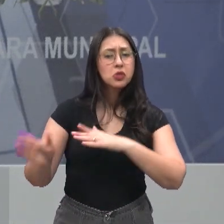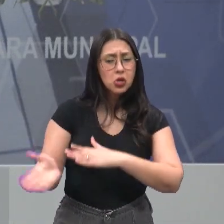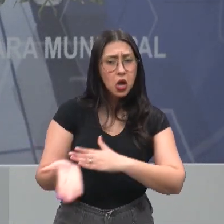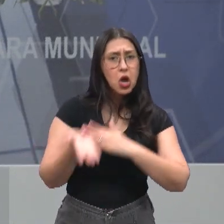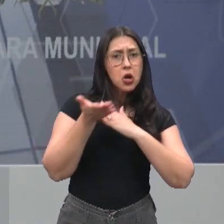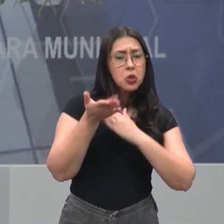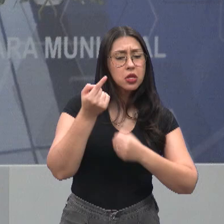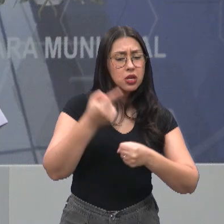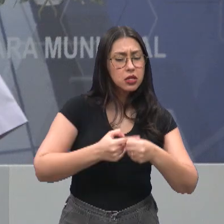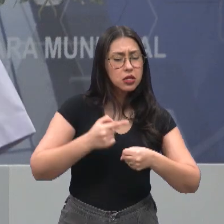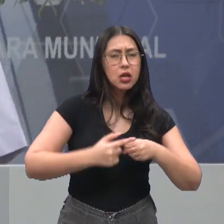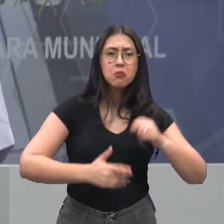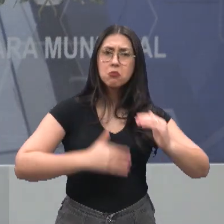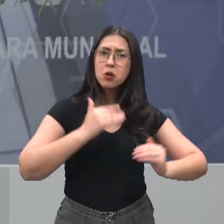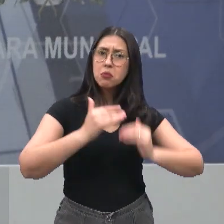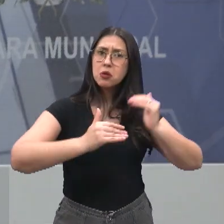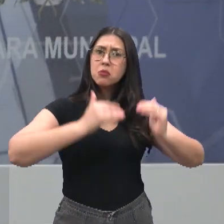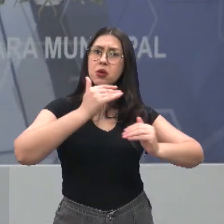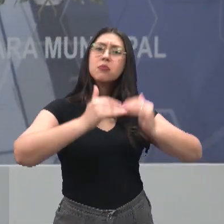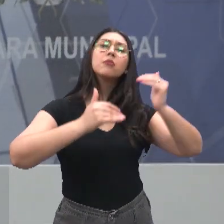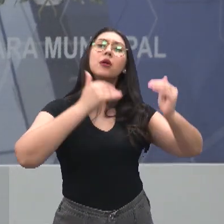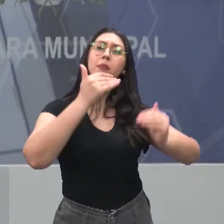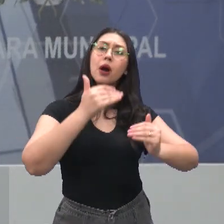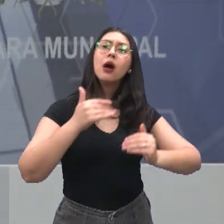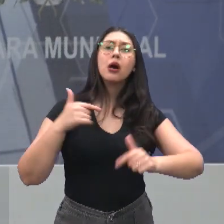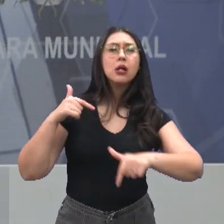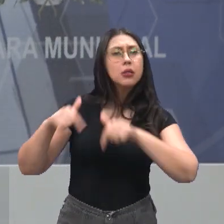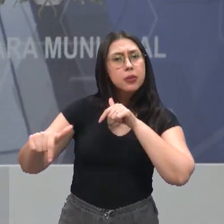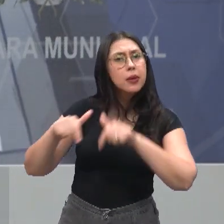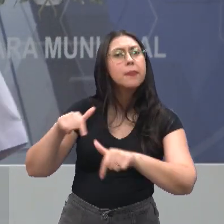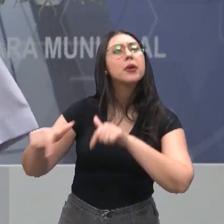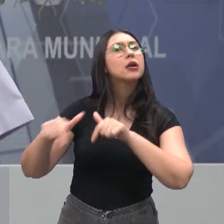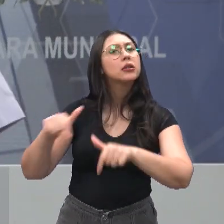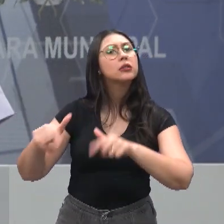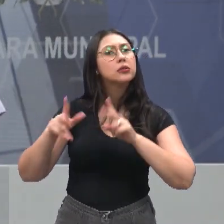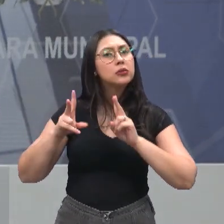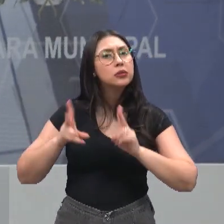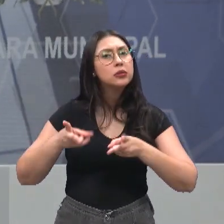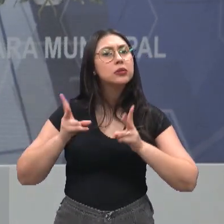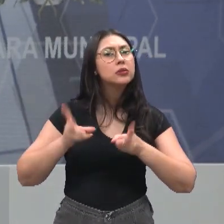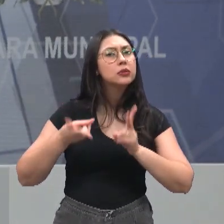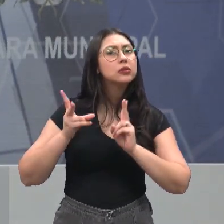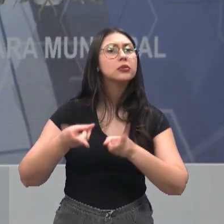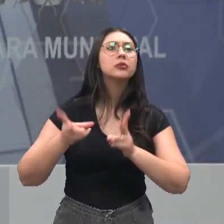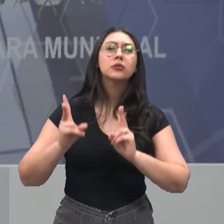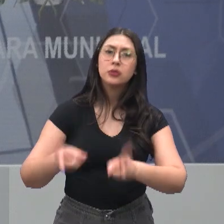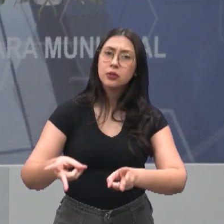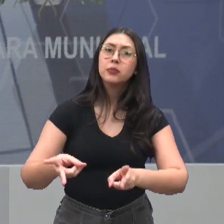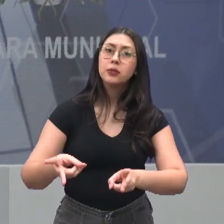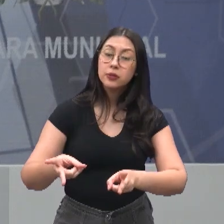crescimento da nossa cidade, com o trabalho, com o serviço prestado que eles têm em nosso